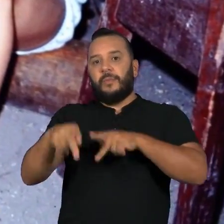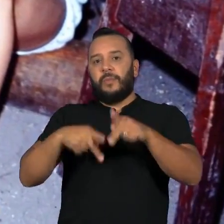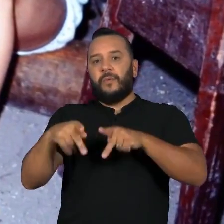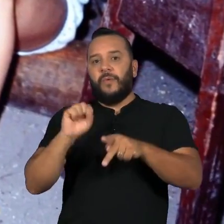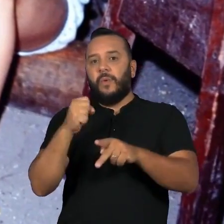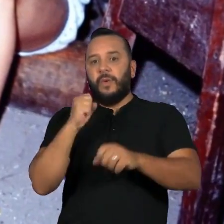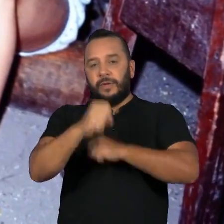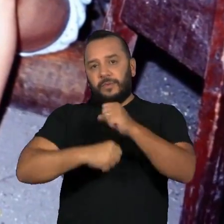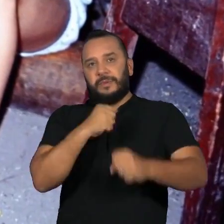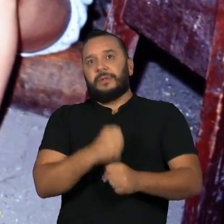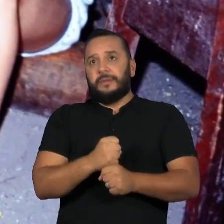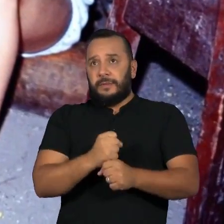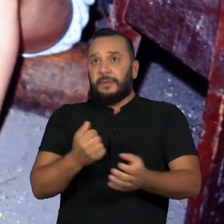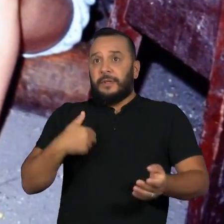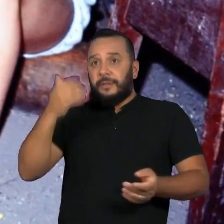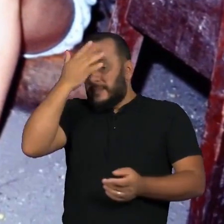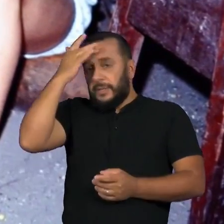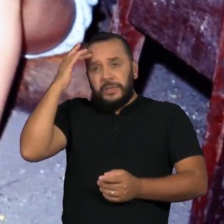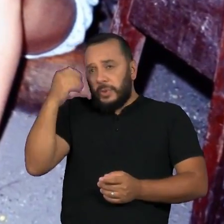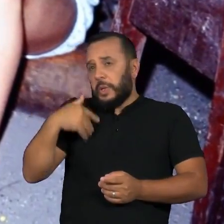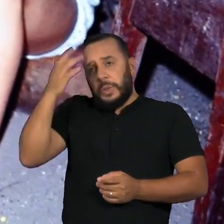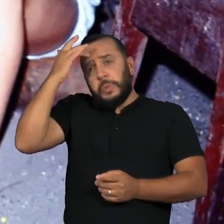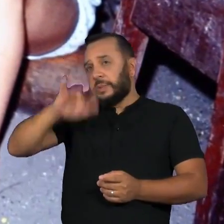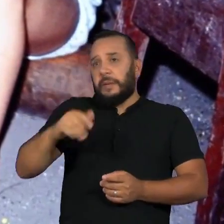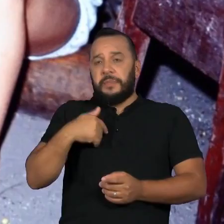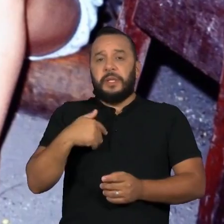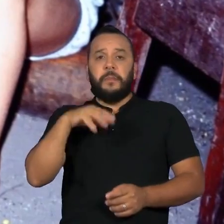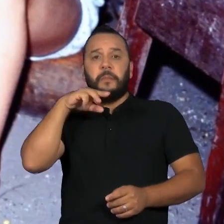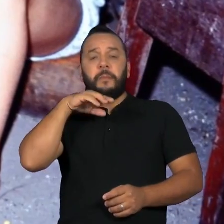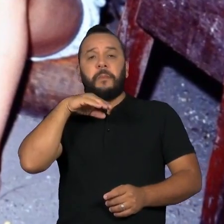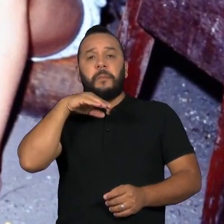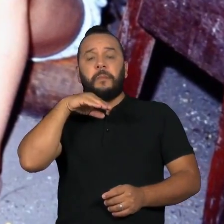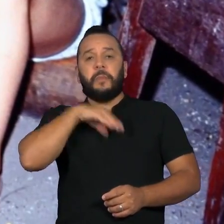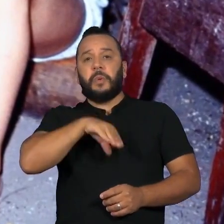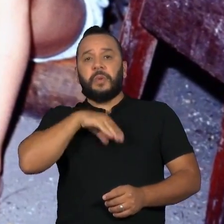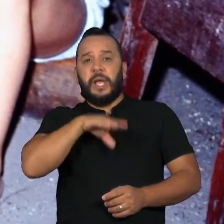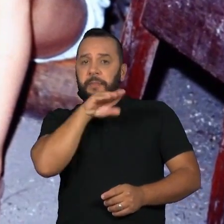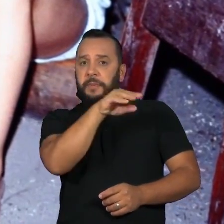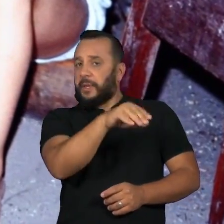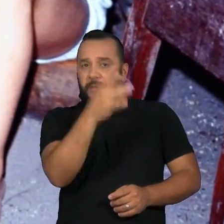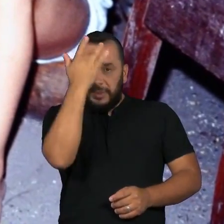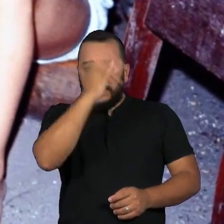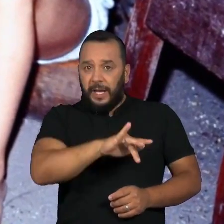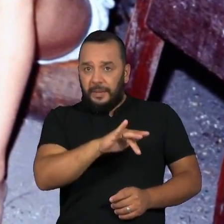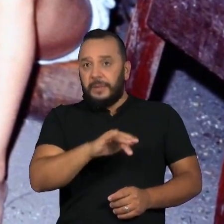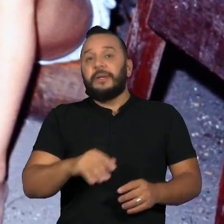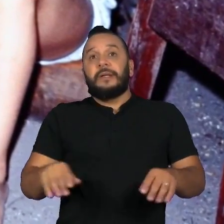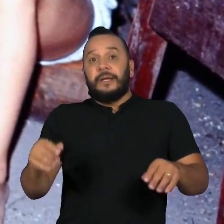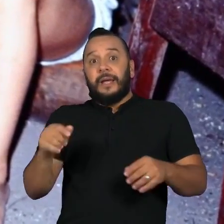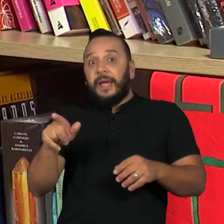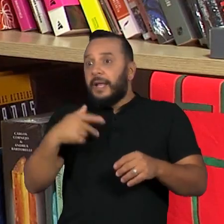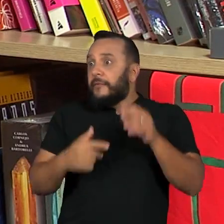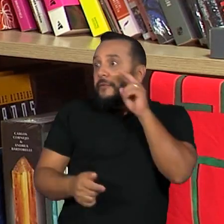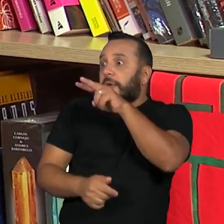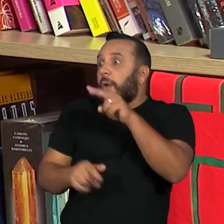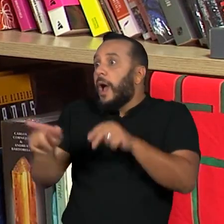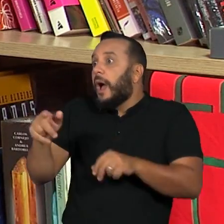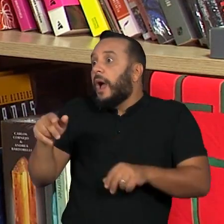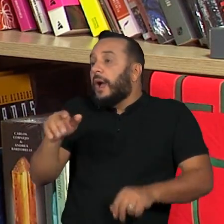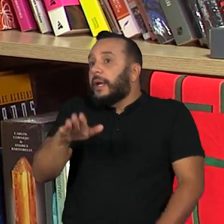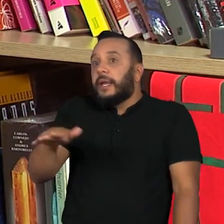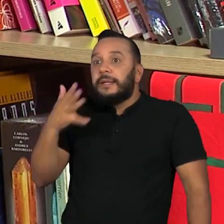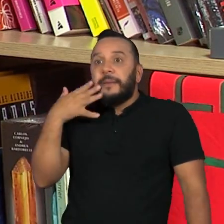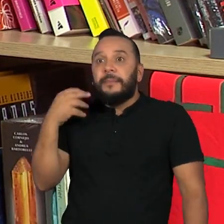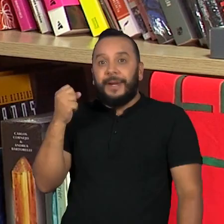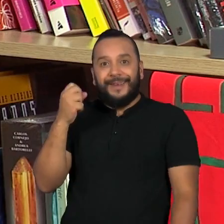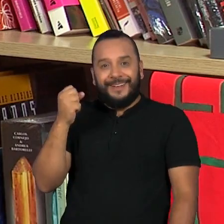e muito pouca gente arranhava Enauenê. Eu era uma das primeiras crianças brancas que eles viam. A gente foi de fato adotado